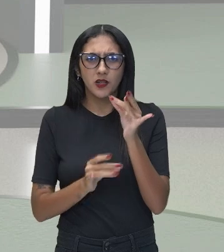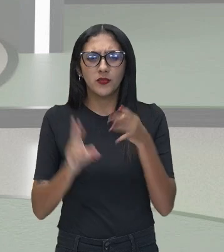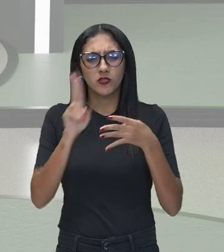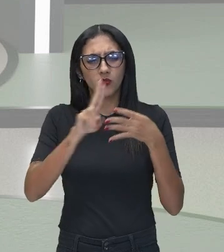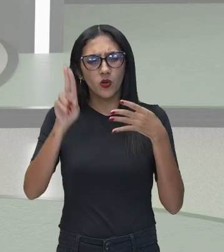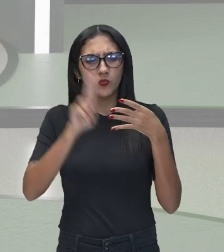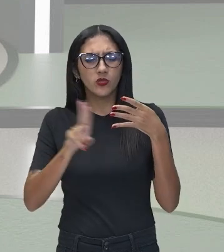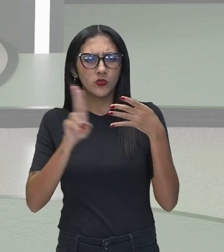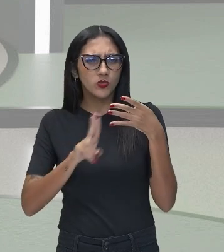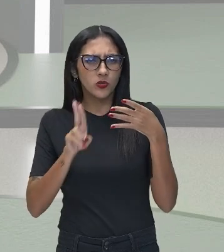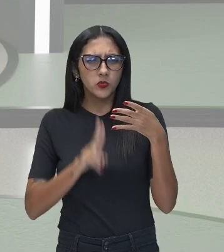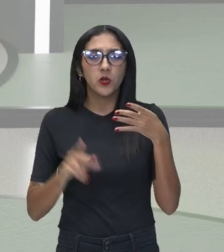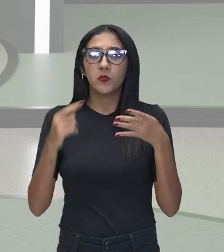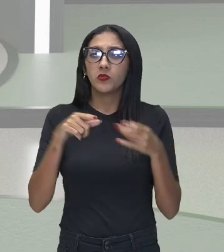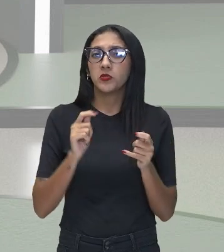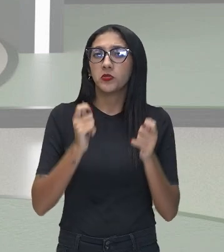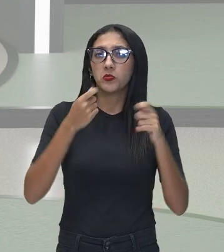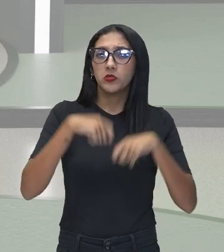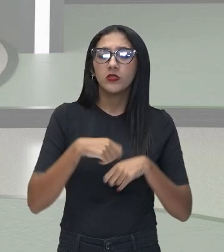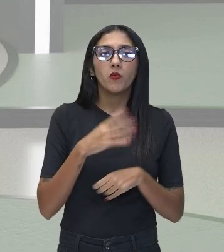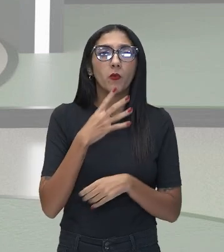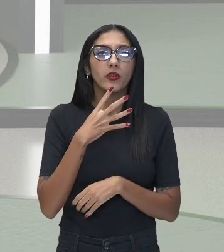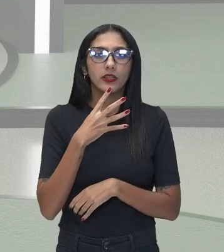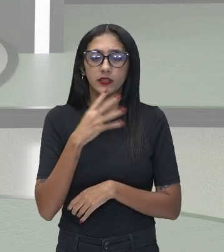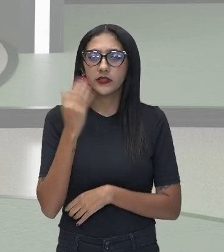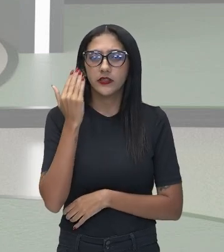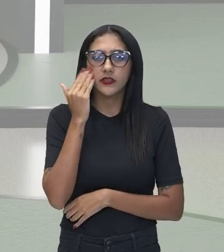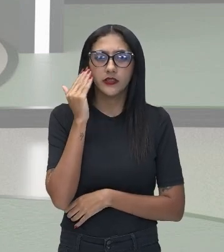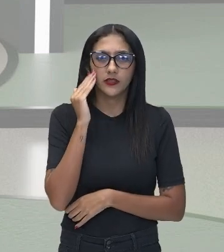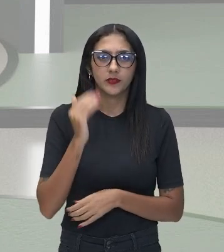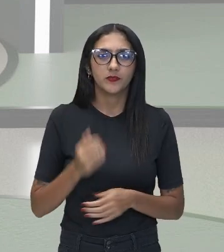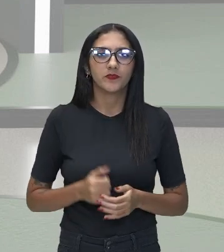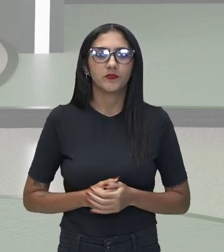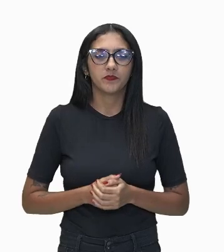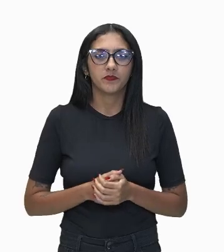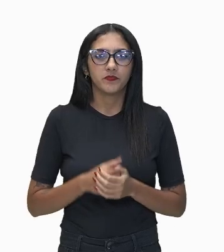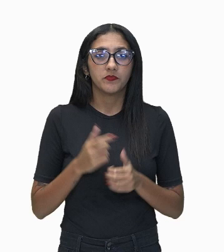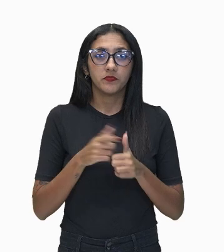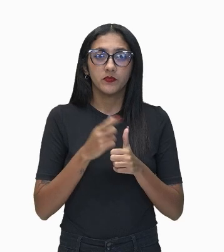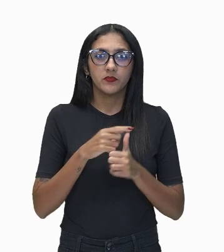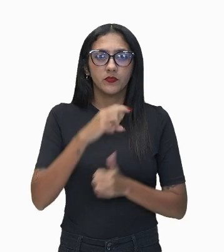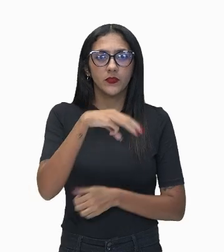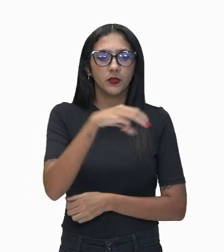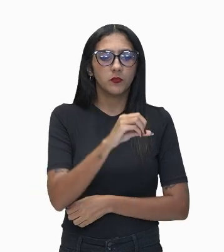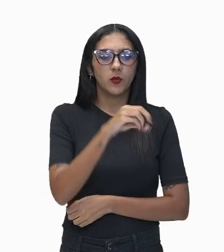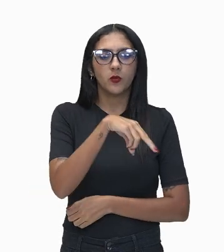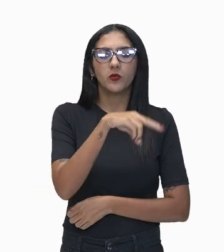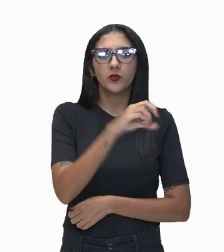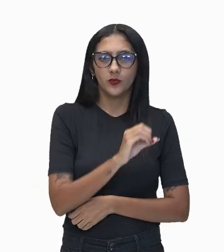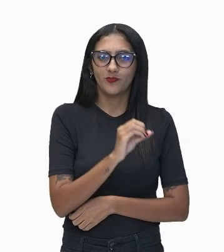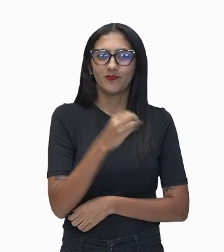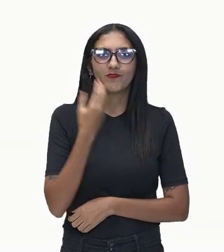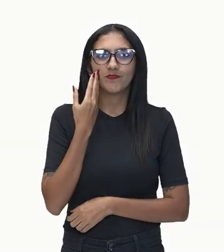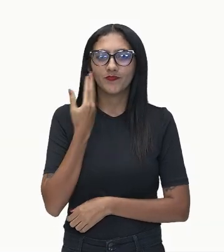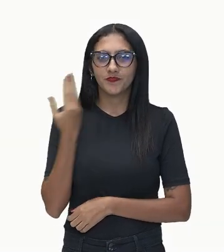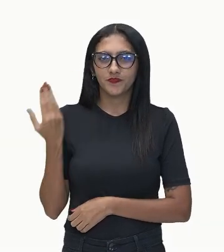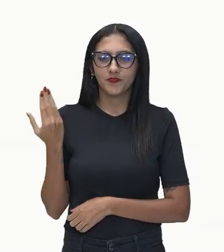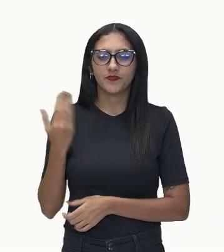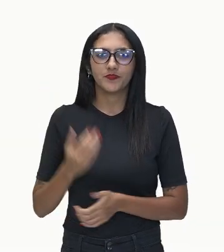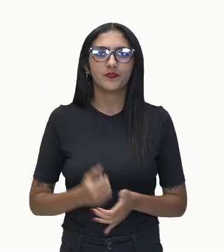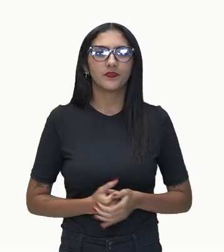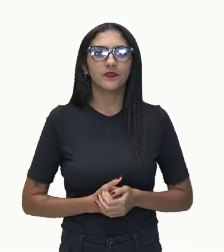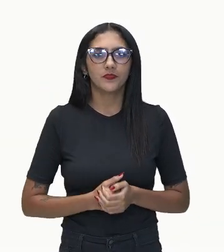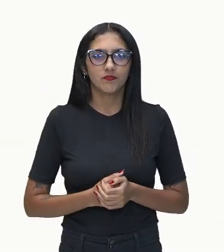conseguirem visualizar as moléculas em si. Então vamos começar com os monossacarídeos. Observem aqui. Os monossacarídeos